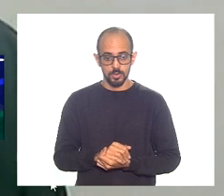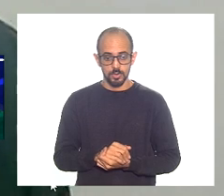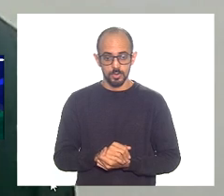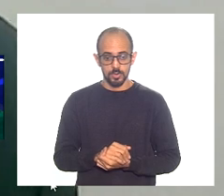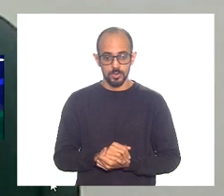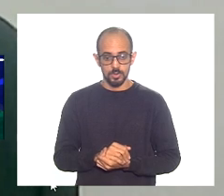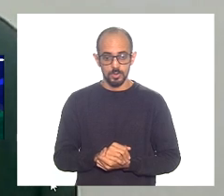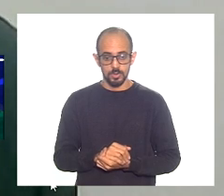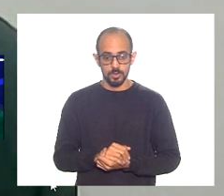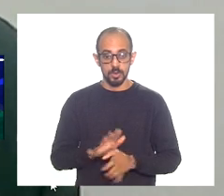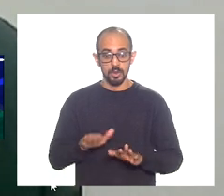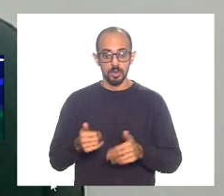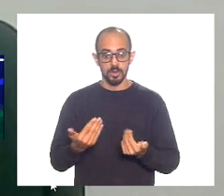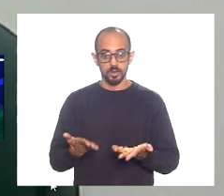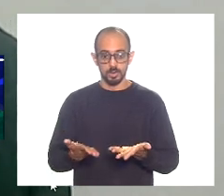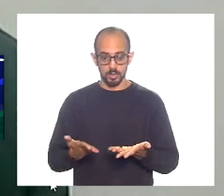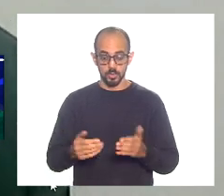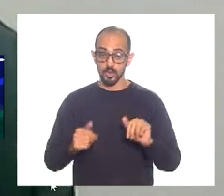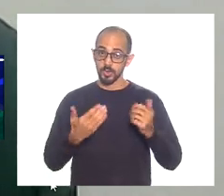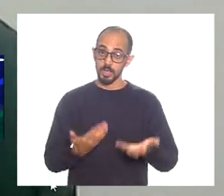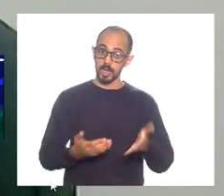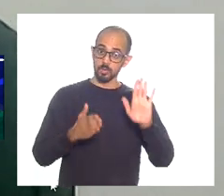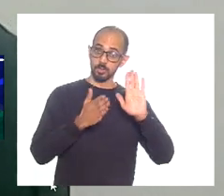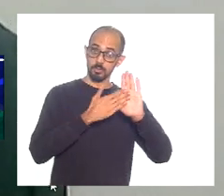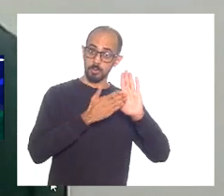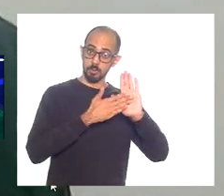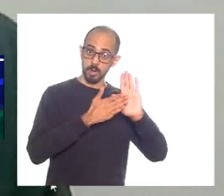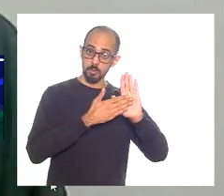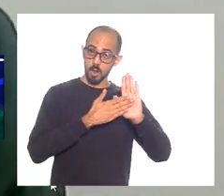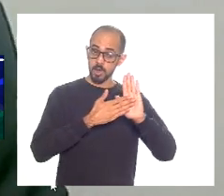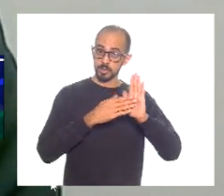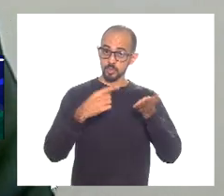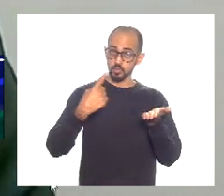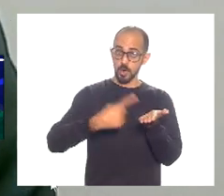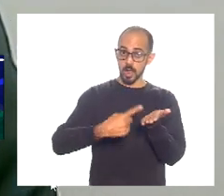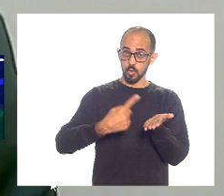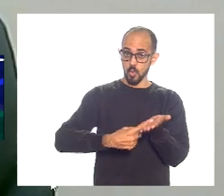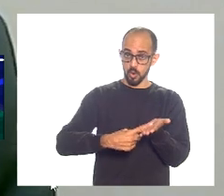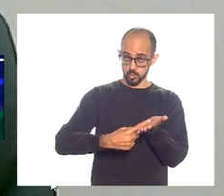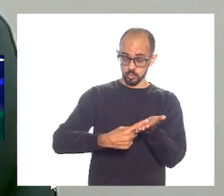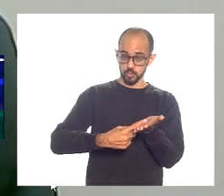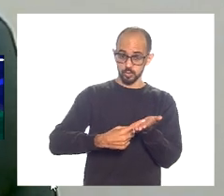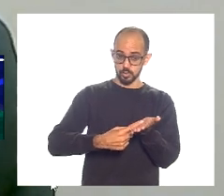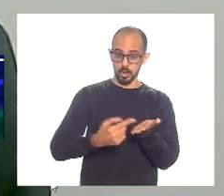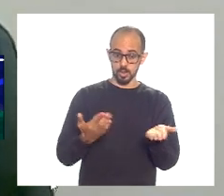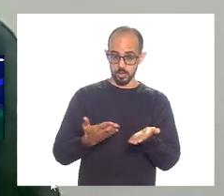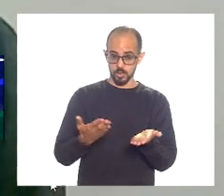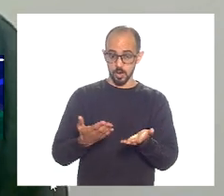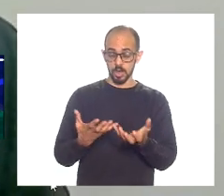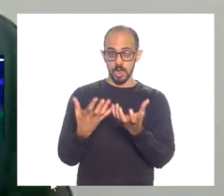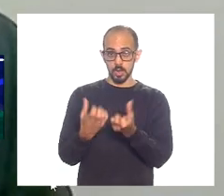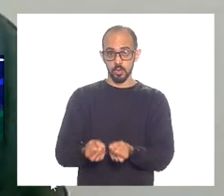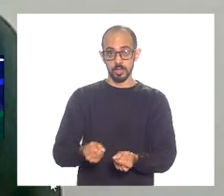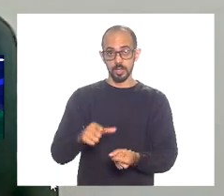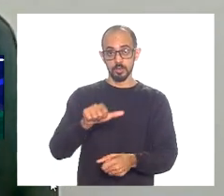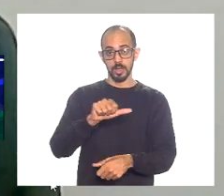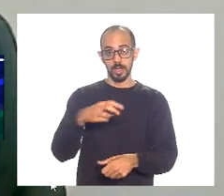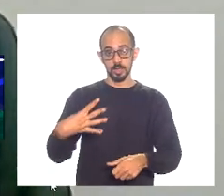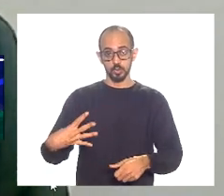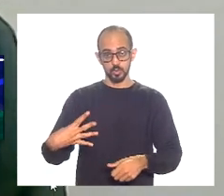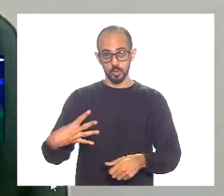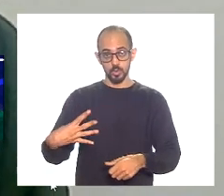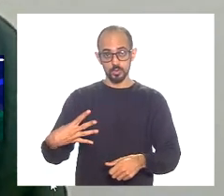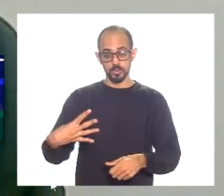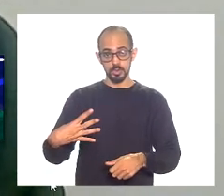Então, lancei no grupo e queria fazer uma proposta num acordo aqui, acolhendo a emenda 14 como subemenda.